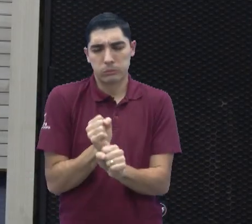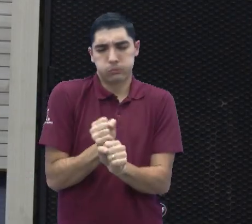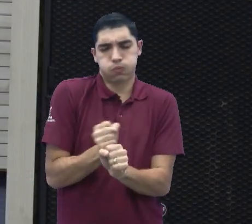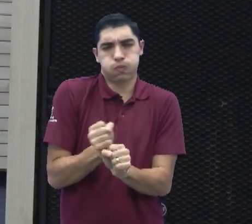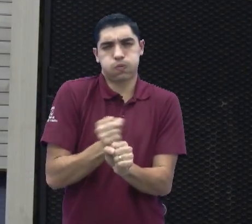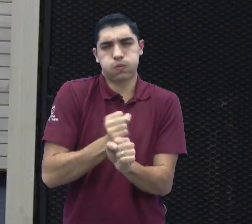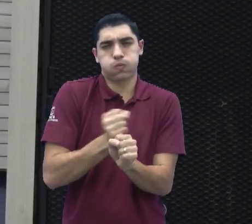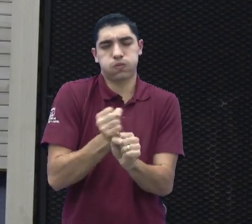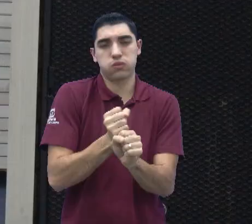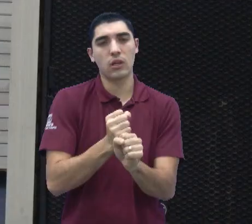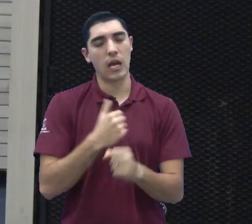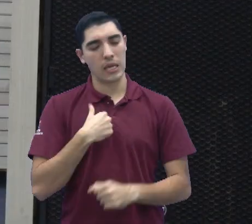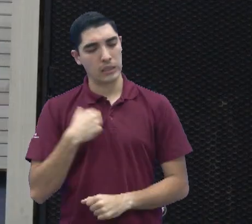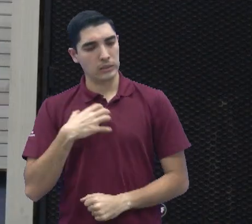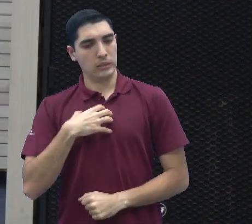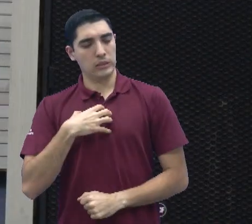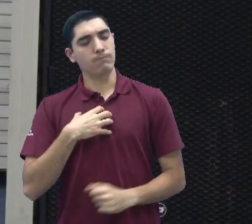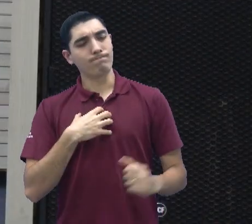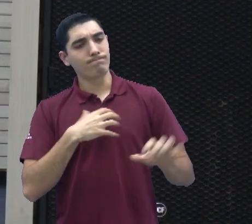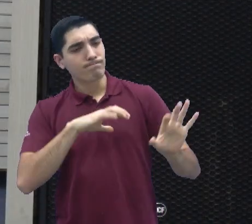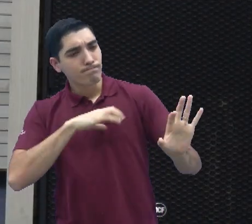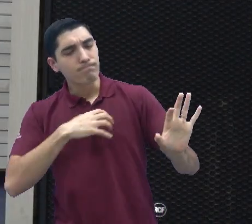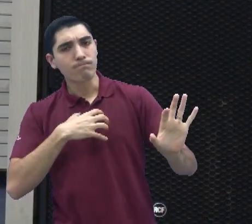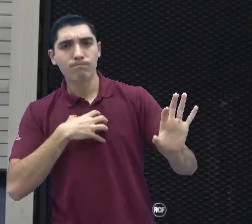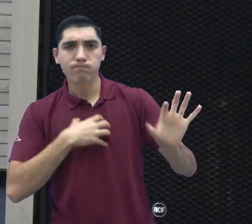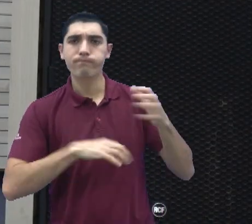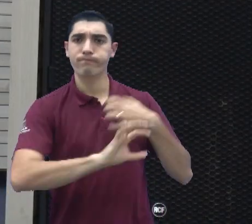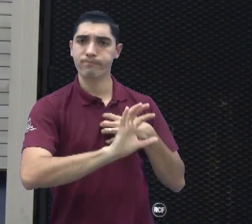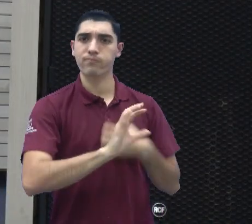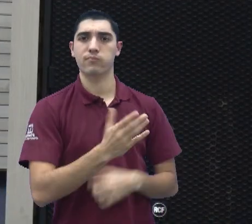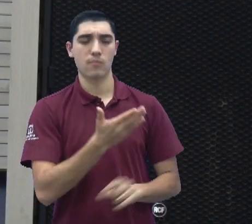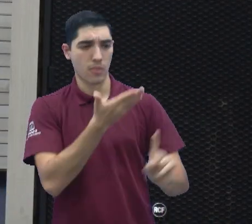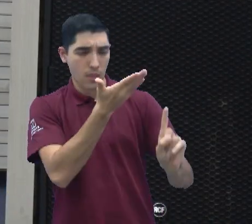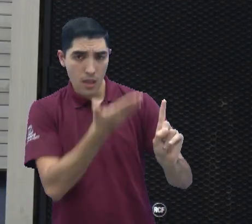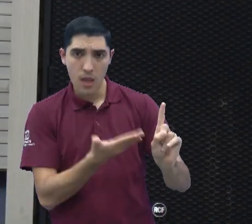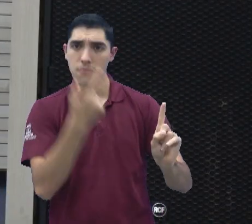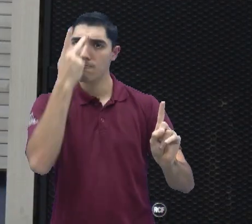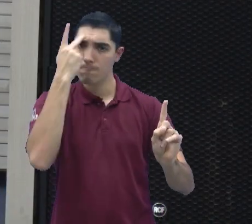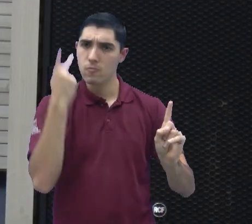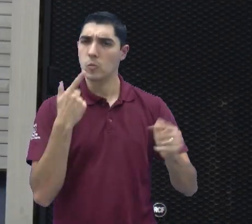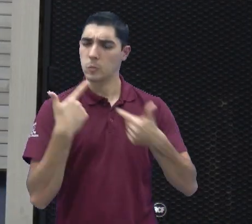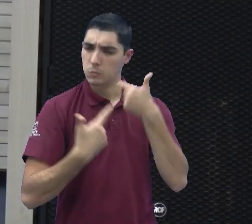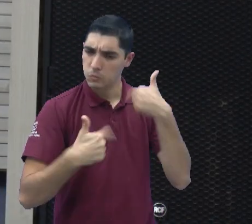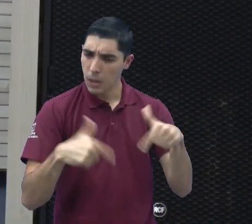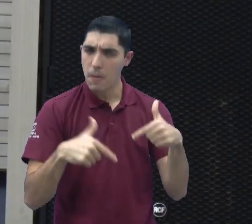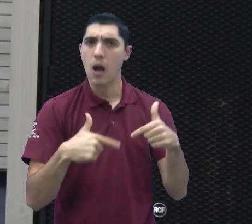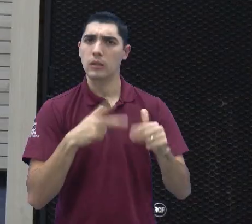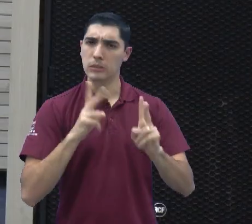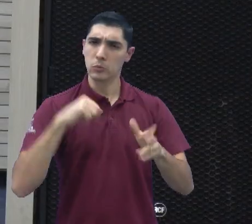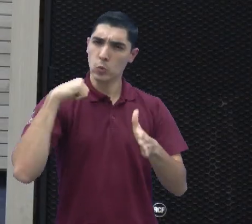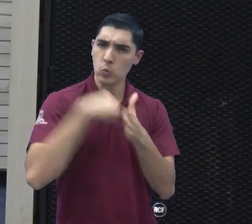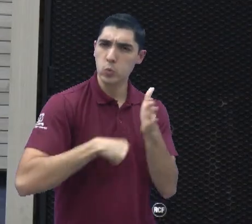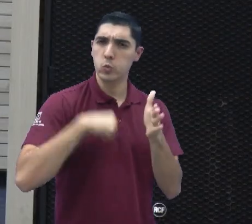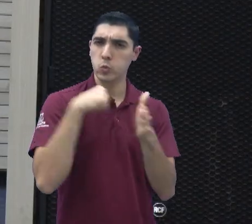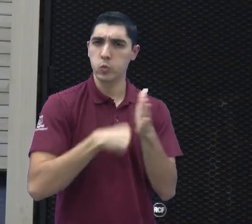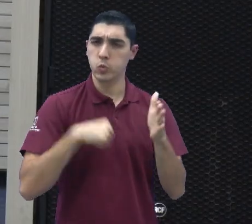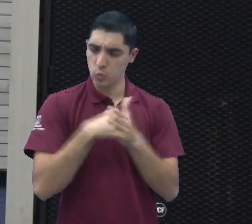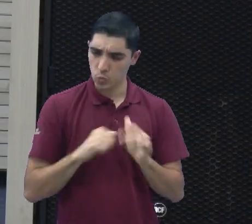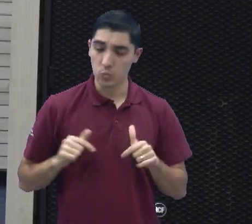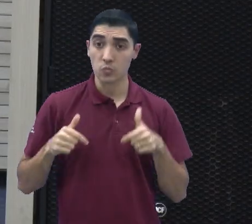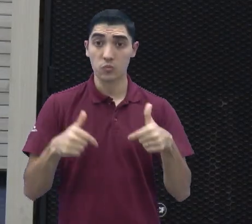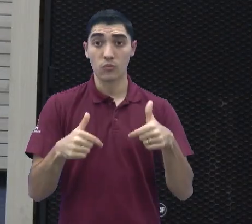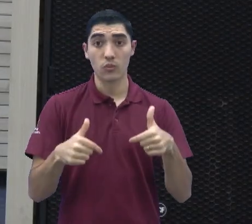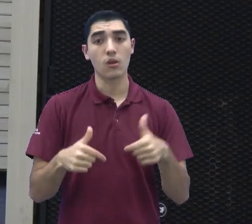a esse trabalhador, a este lutador pelos direitos dos trabalhadores, condenando a direção